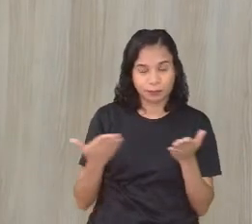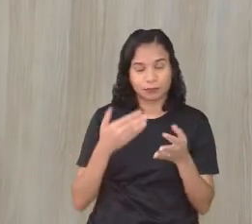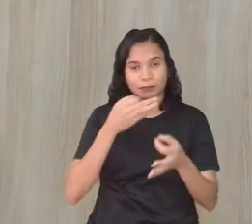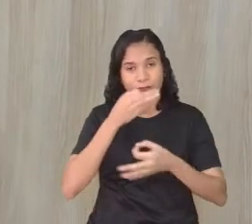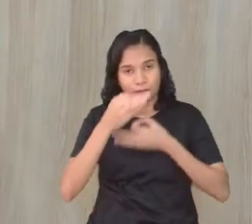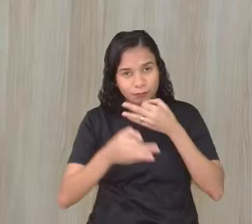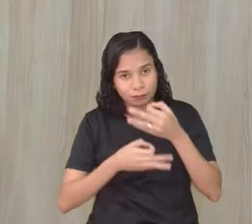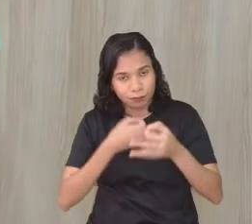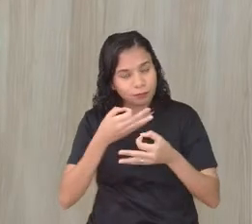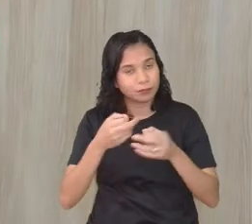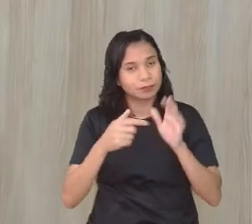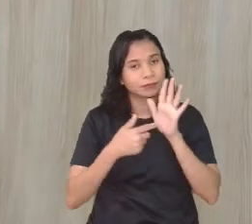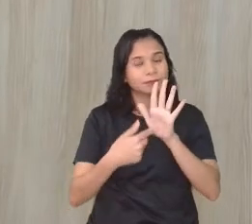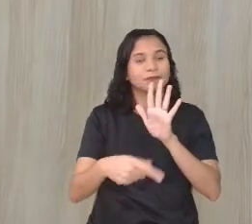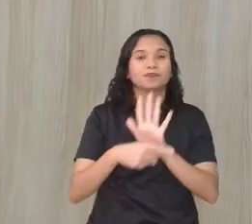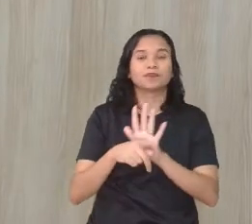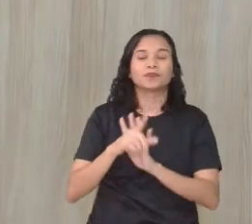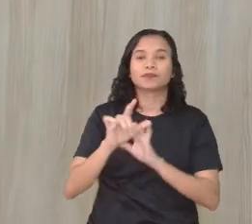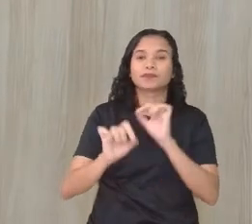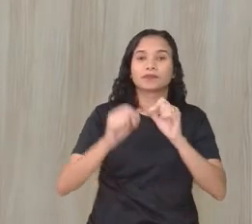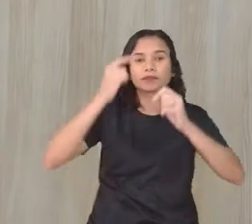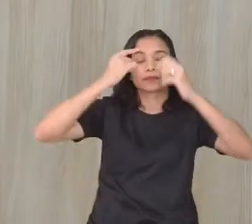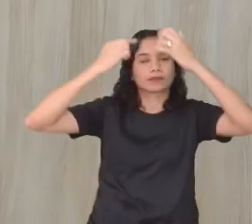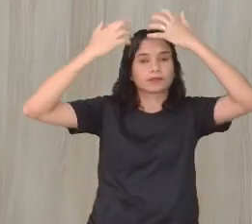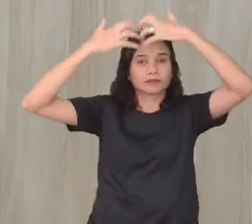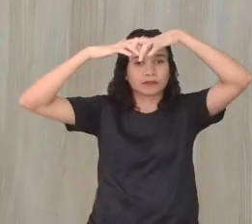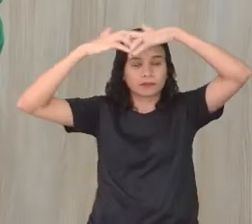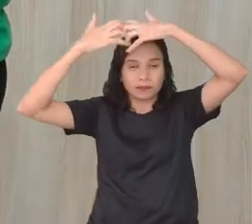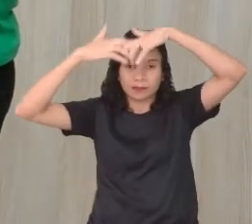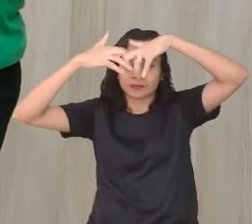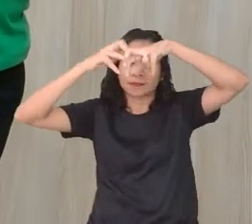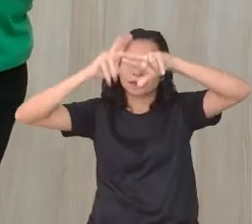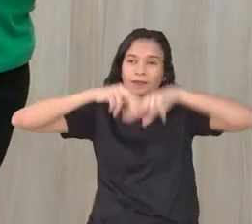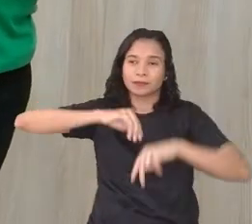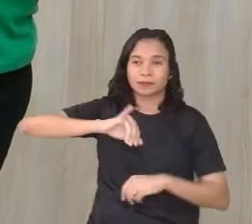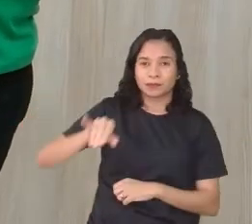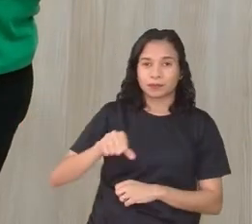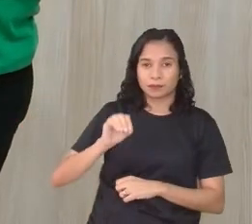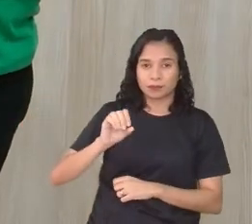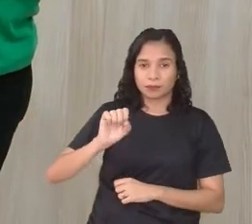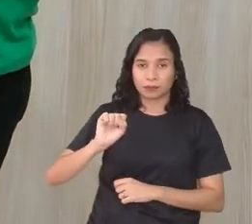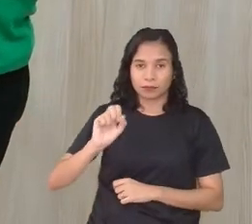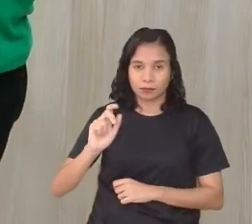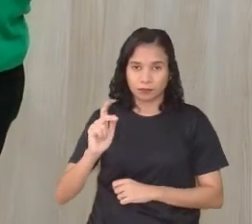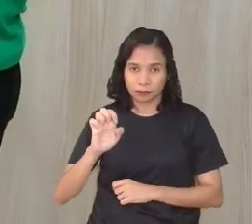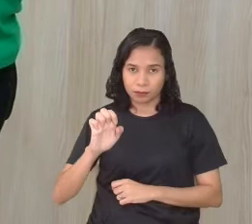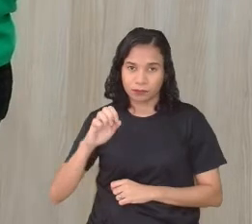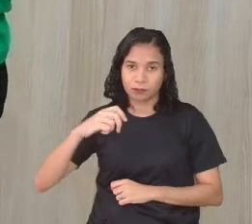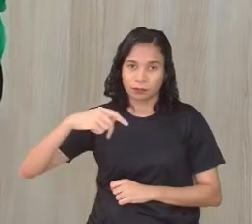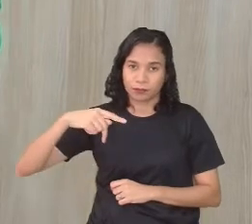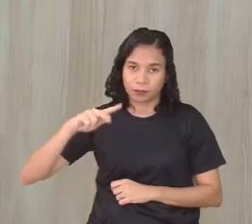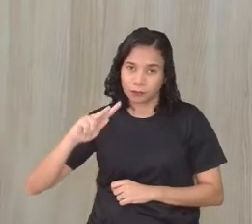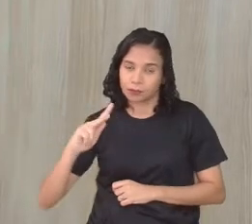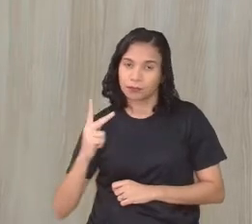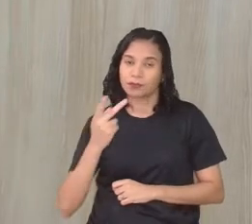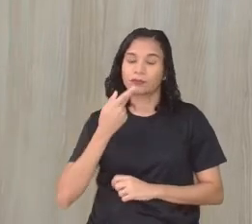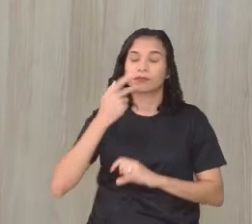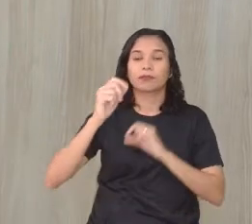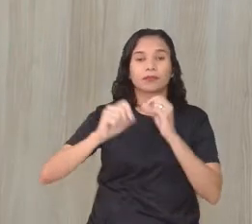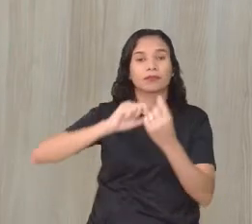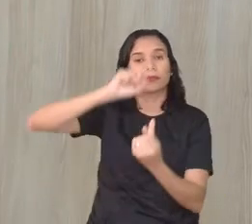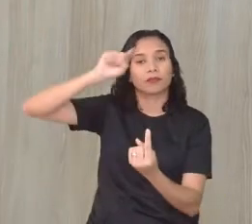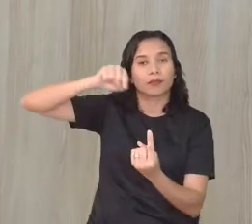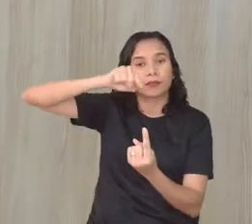opinião traz para a gente essas reflexões. E Joseph, quando fala isso, não é? Quando ele diz que o objetivo